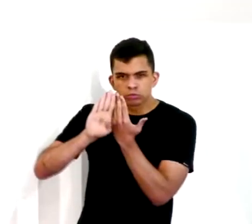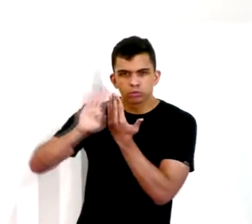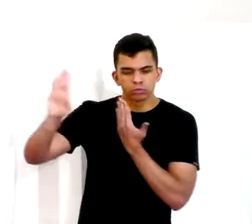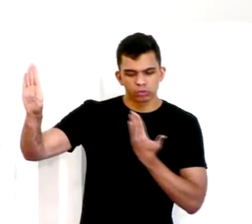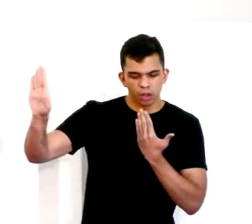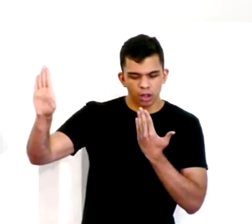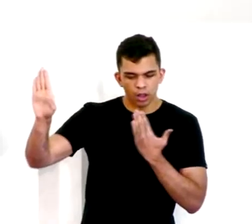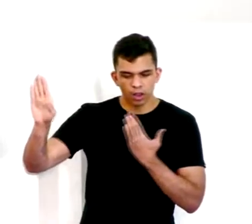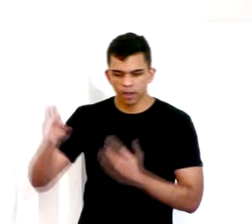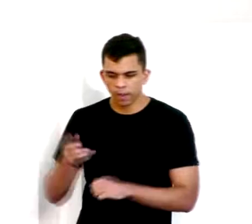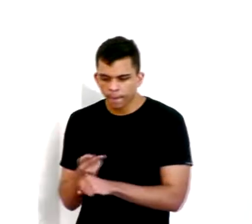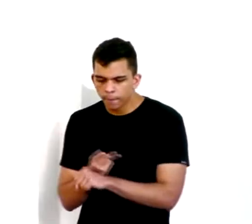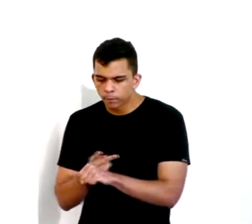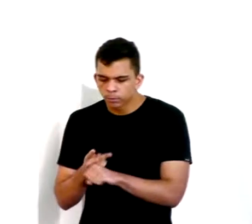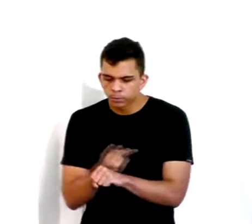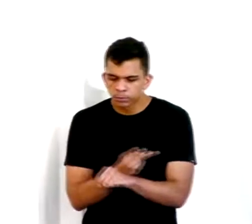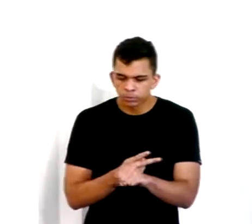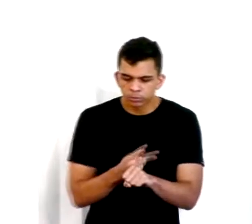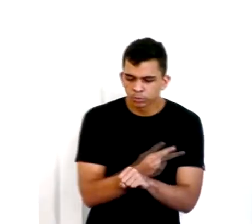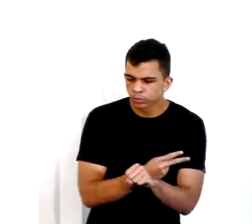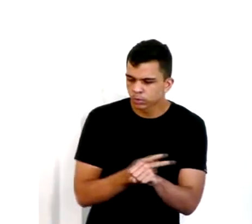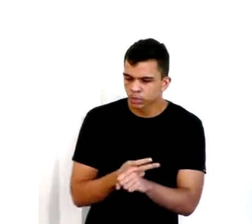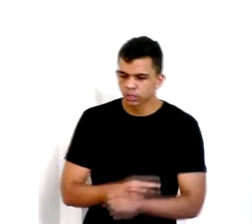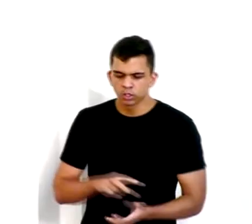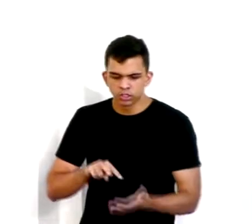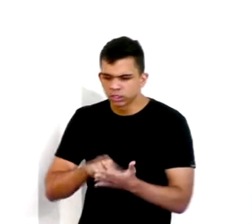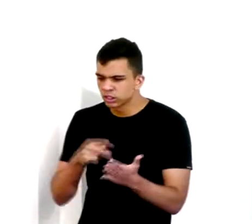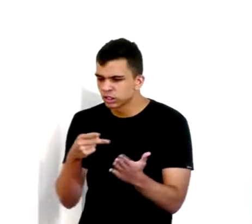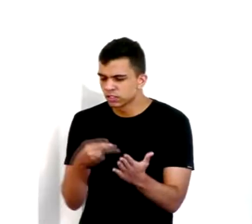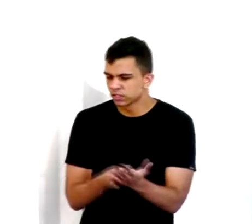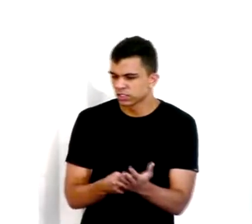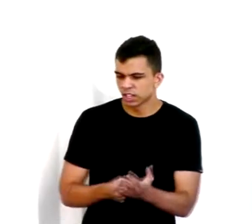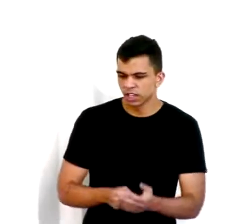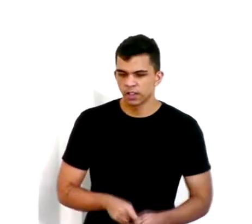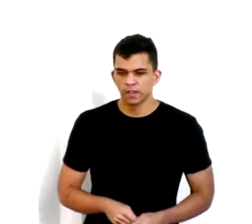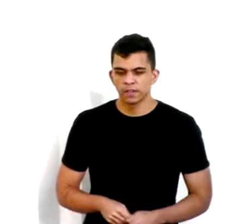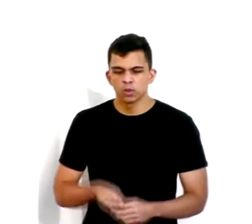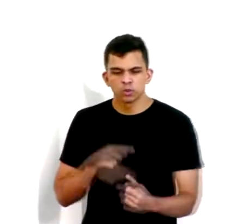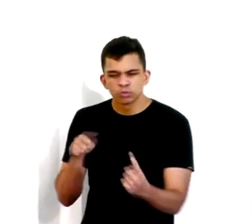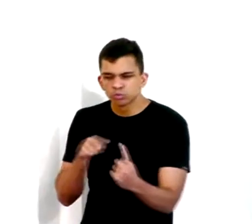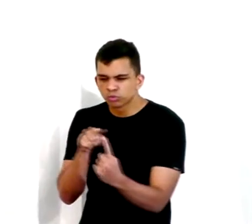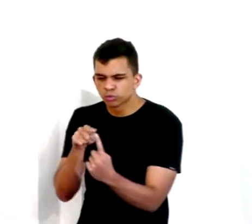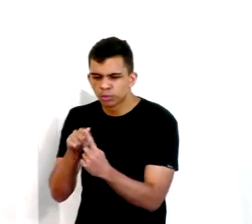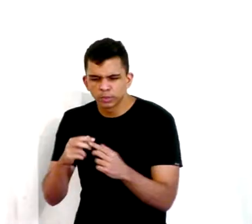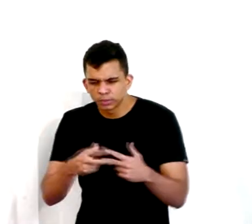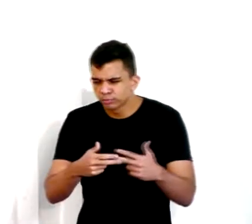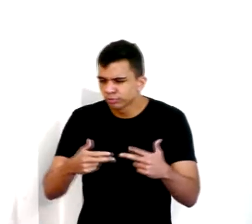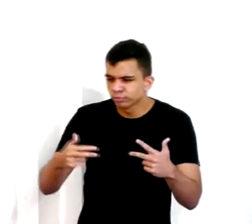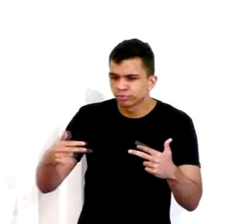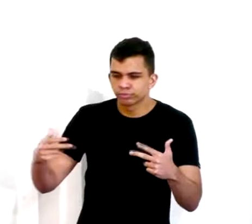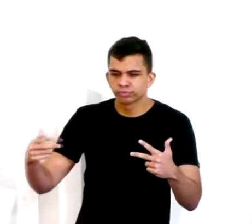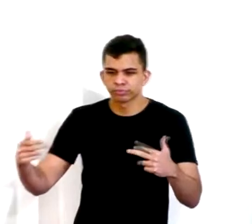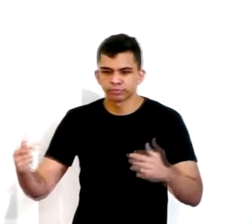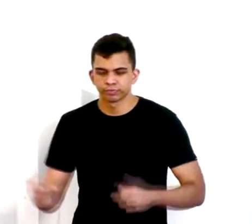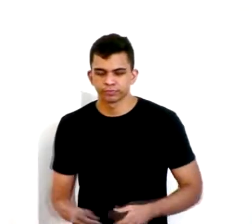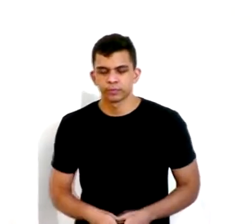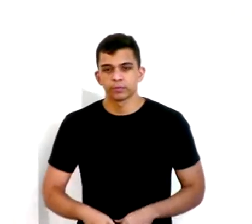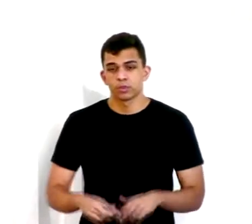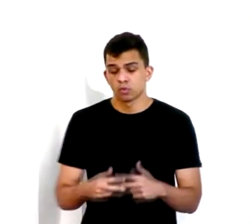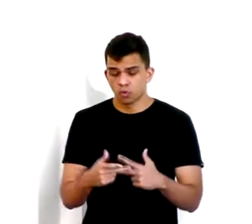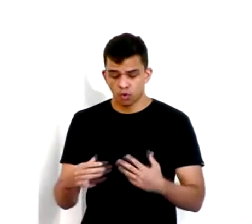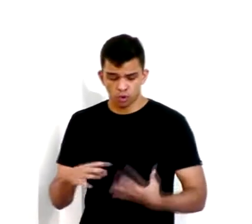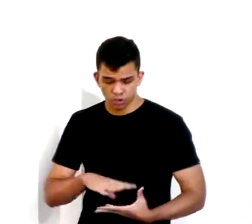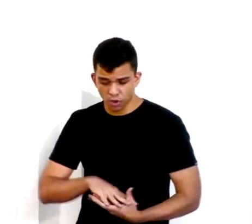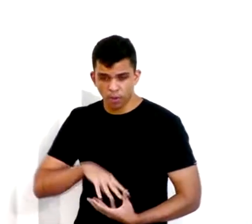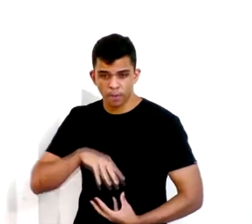buscando razão, sentido, significado, propósito, tratamento para a sua alma, a